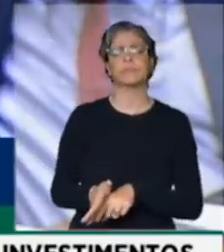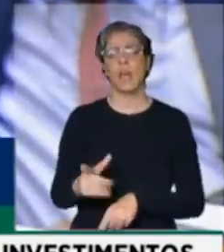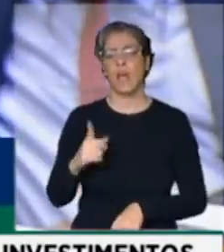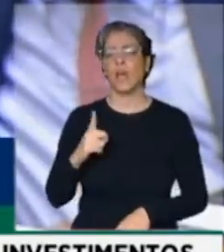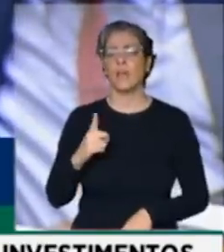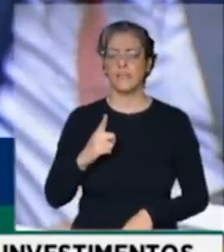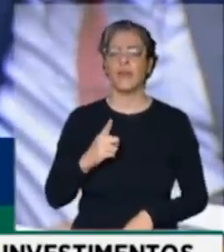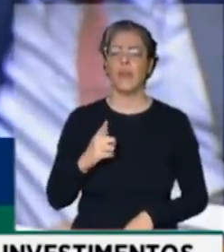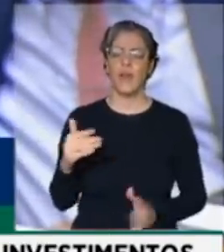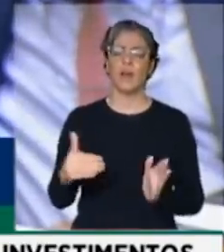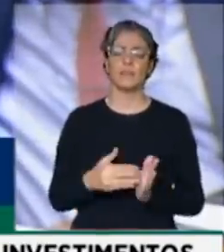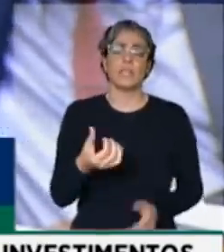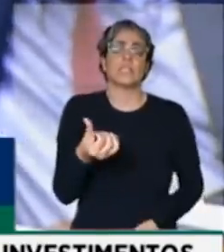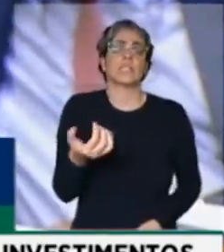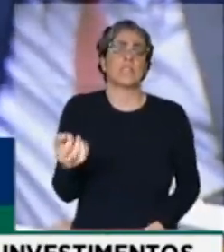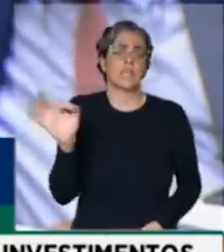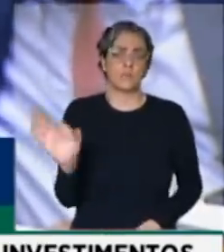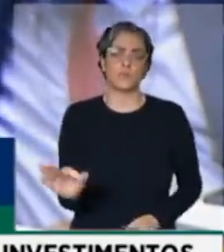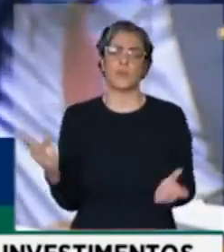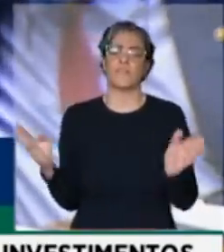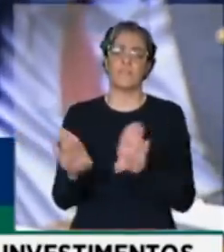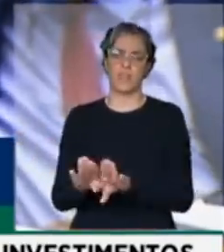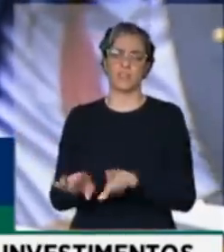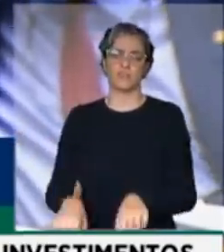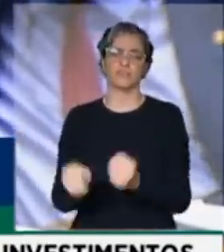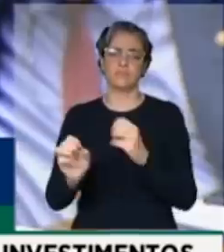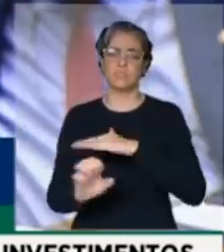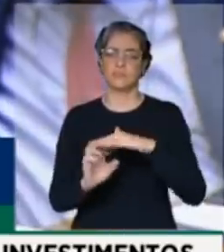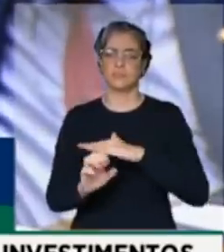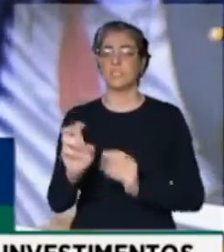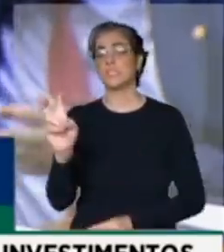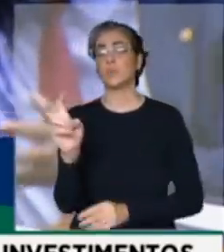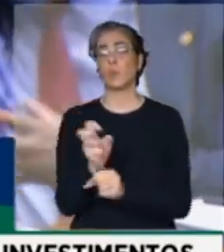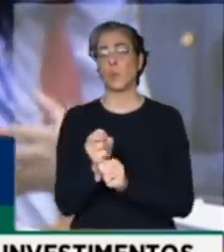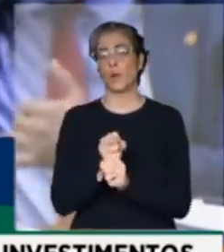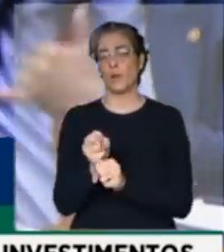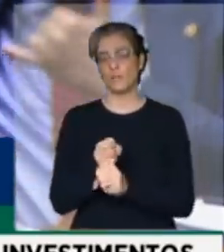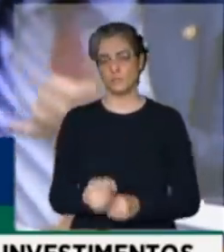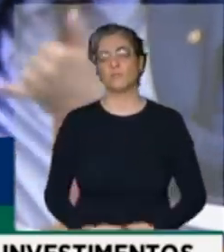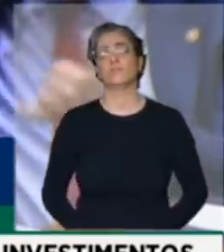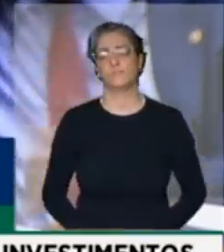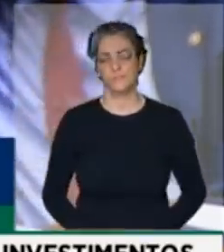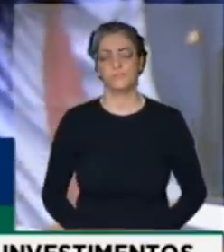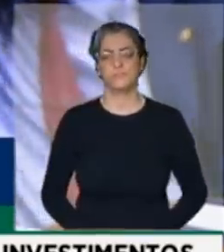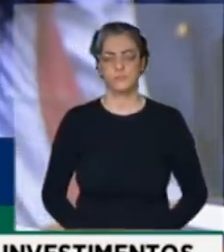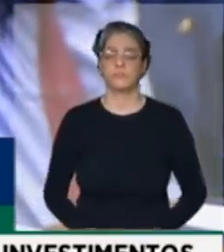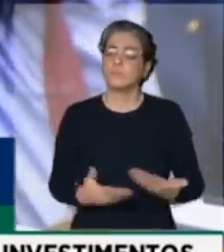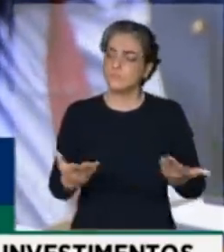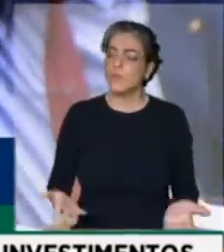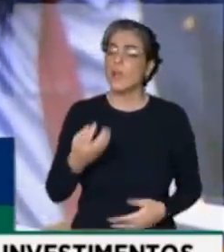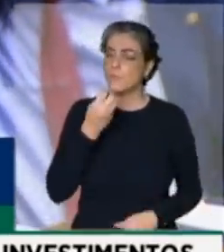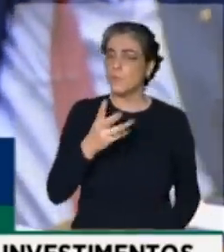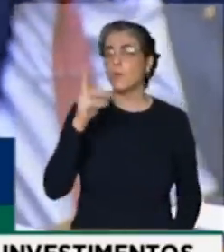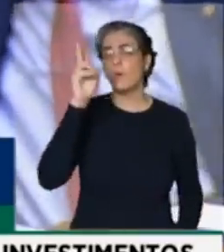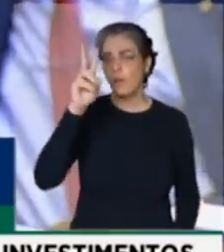até 60%, de você fechar as portas em até 5 anos abrindo uma empresa é de até 60%. E é sempre bom lembrar